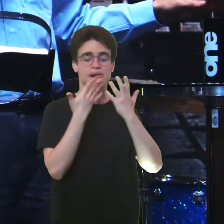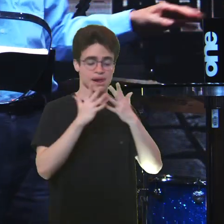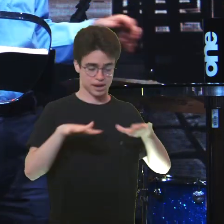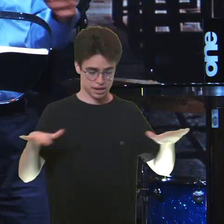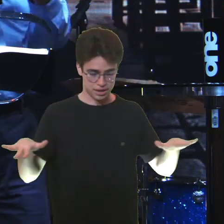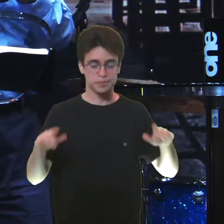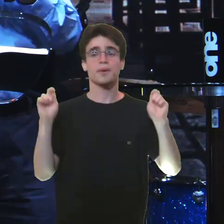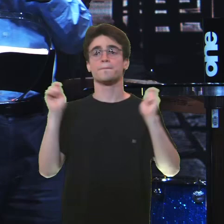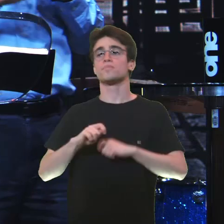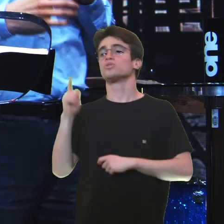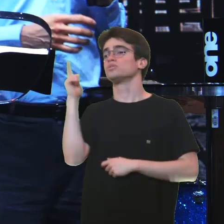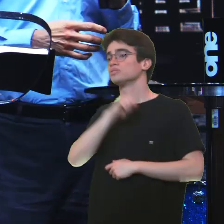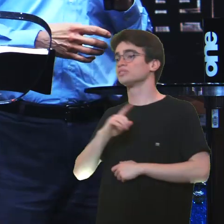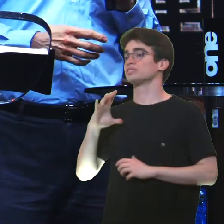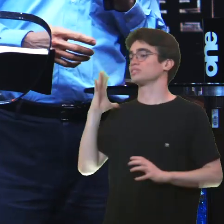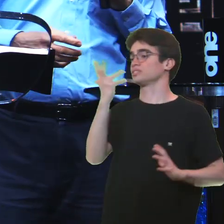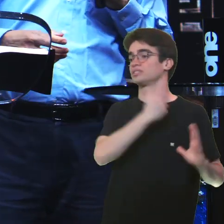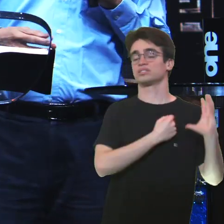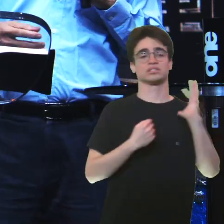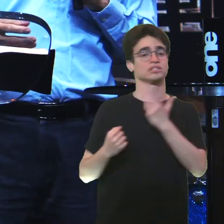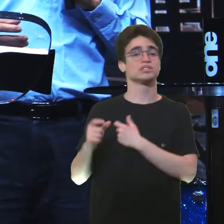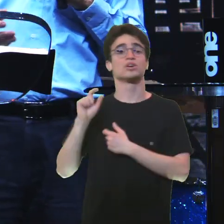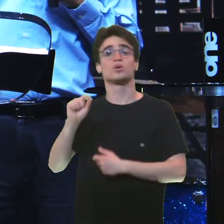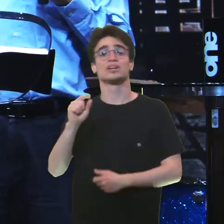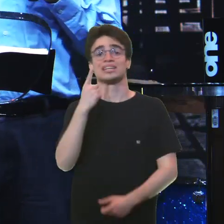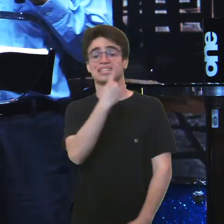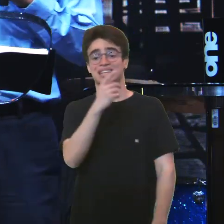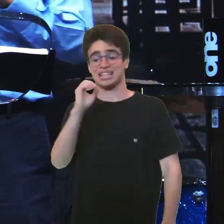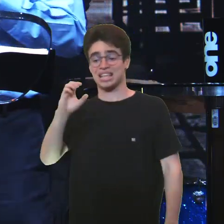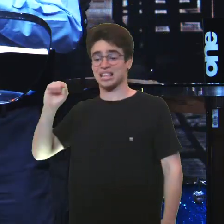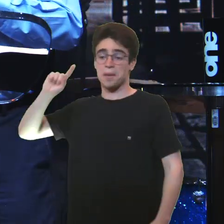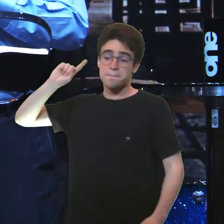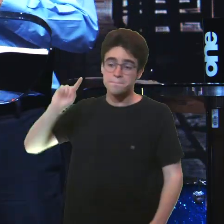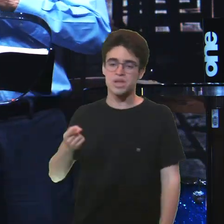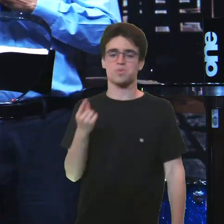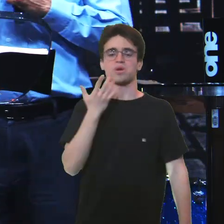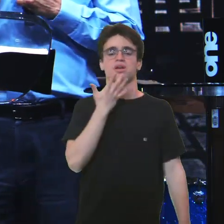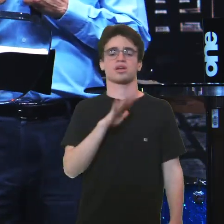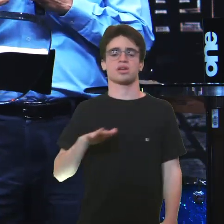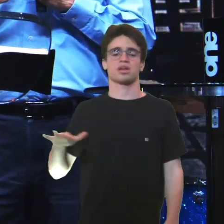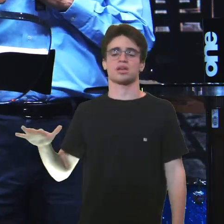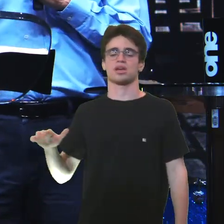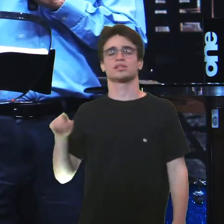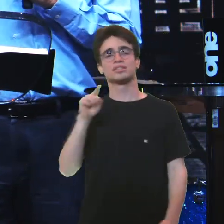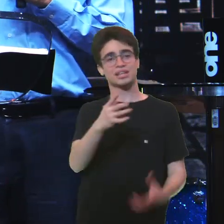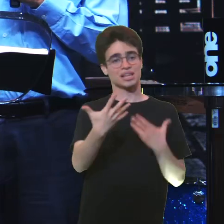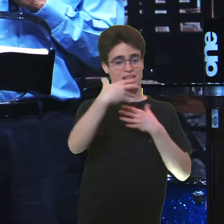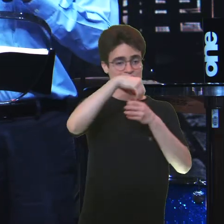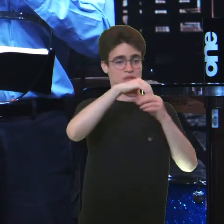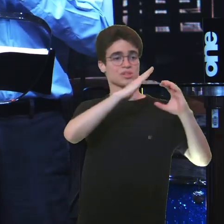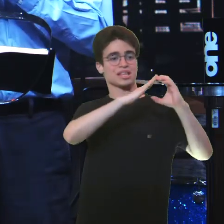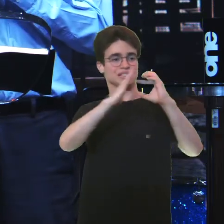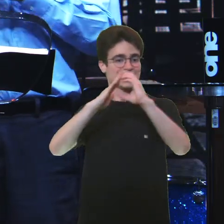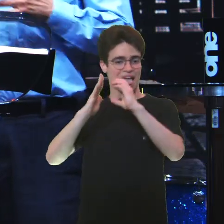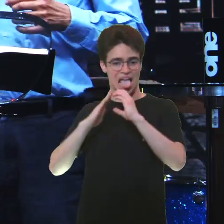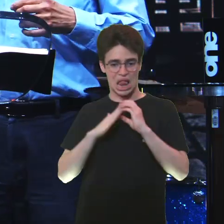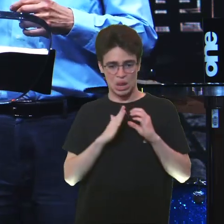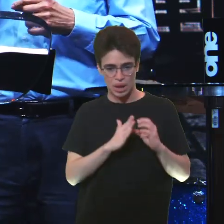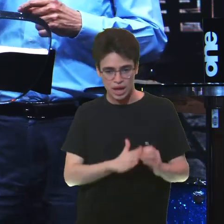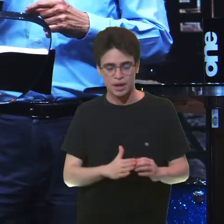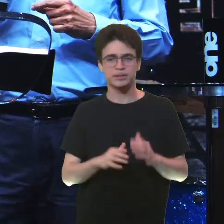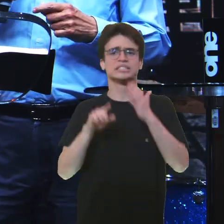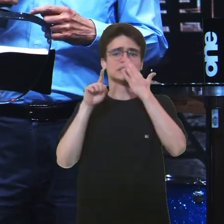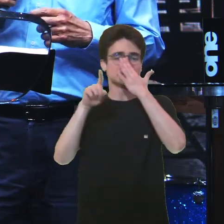100,000 niños poder alcançar 100.000 crianças en nuestras células. nas nossas células. Esa fue la meta que les planteé. Essa